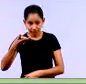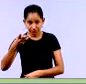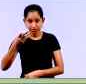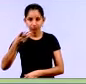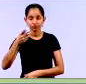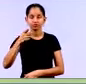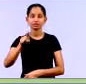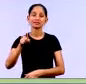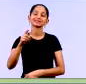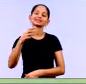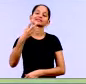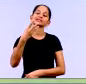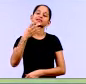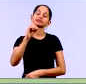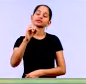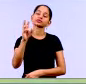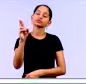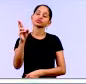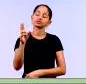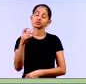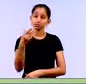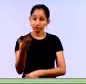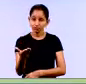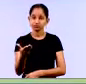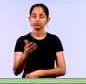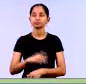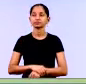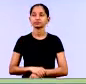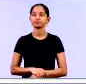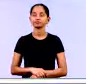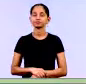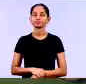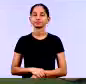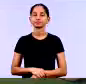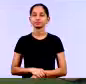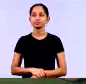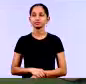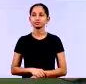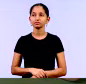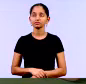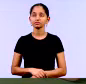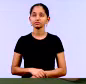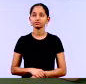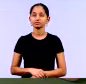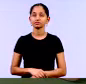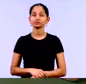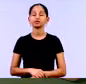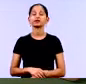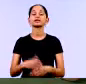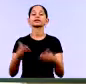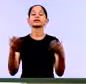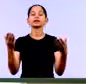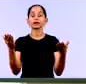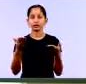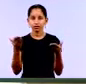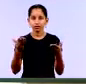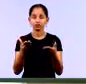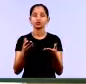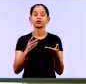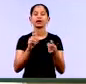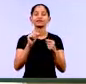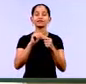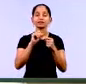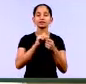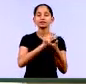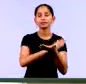3.300. Professor, mais alguma coisa? Não, professor, é só pontuar para a Kelly, que aí o passo a passo